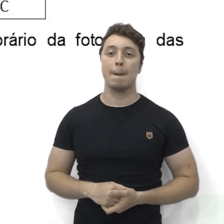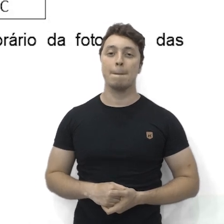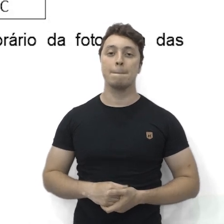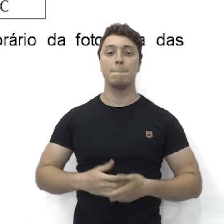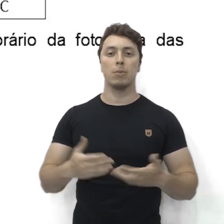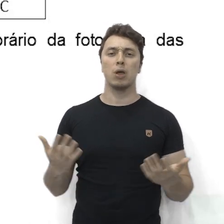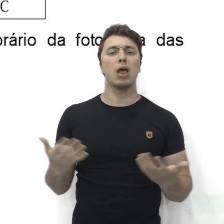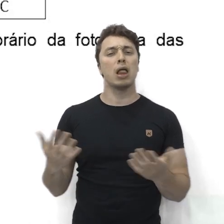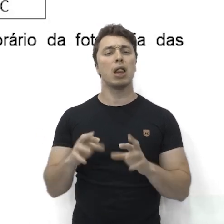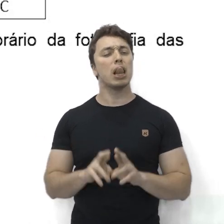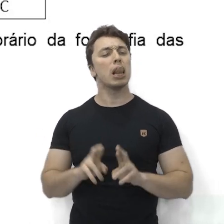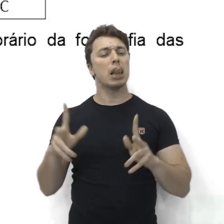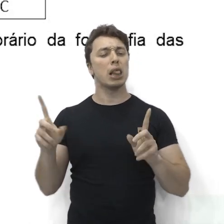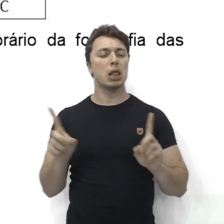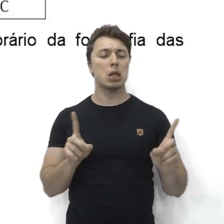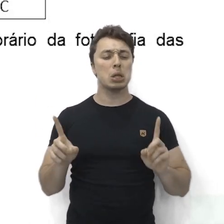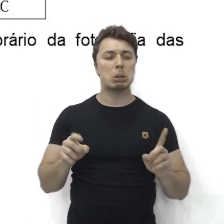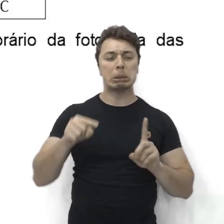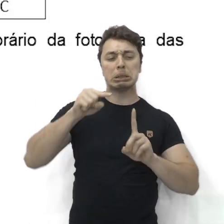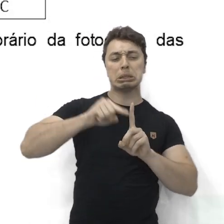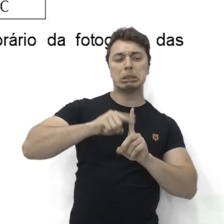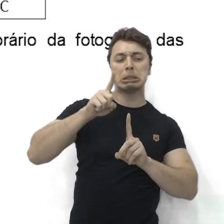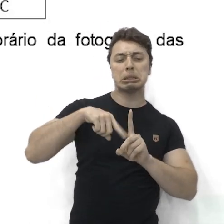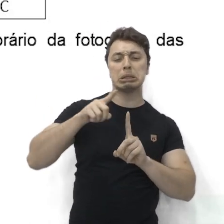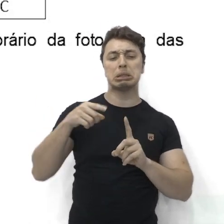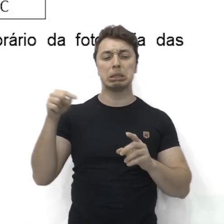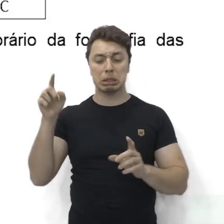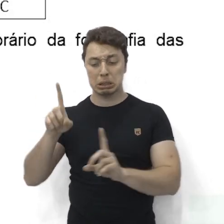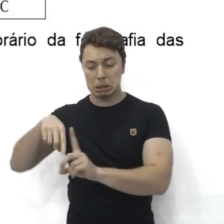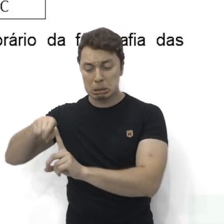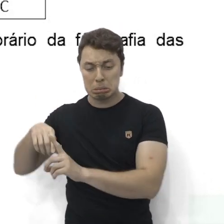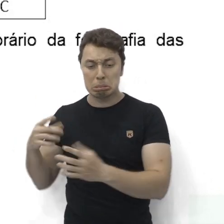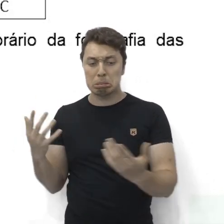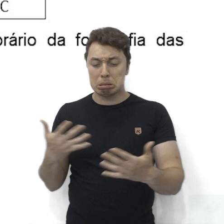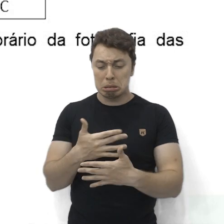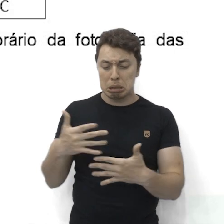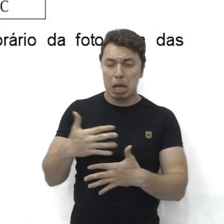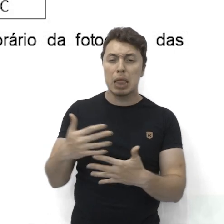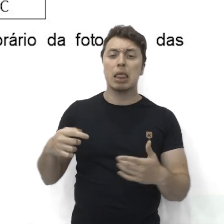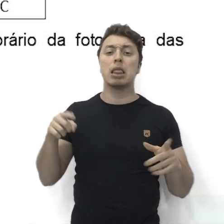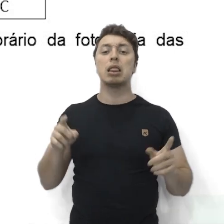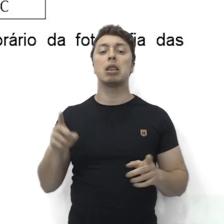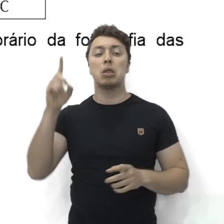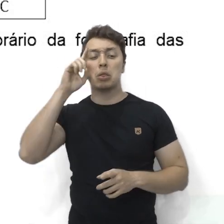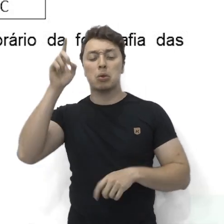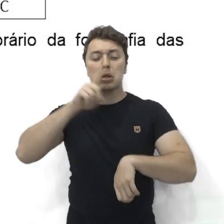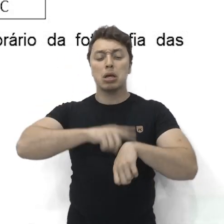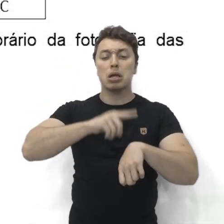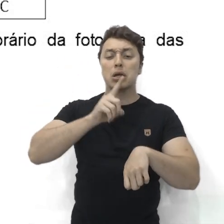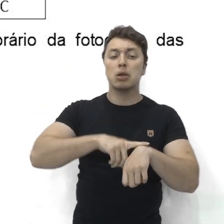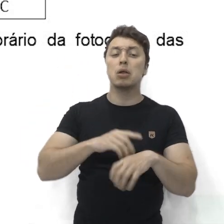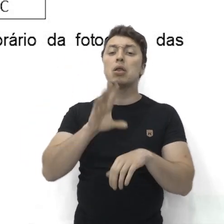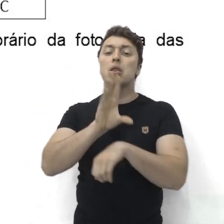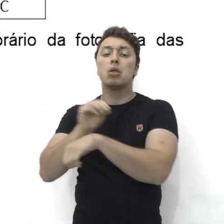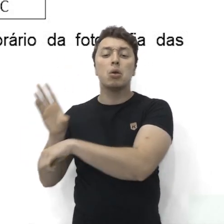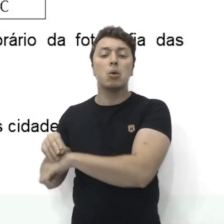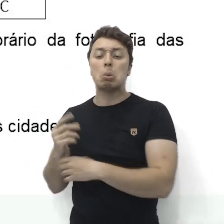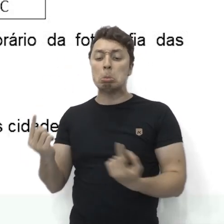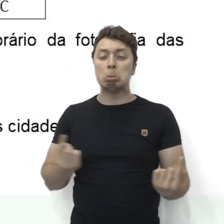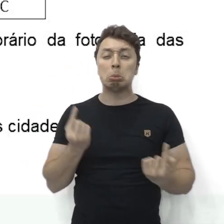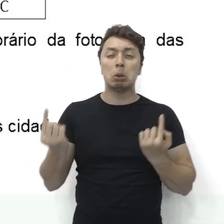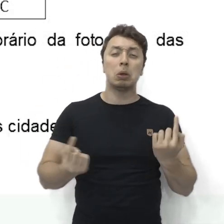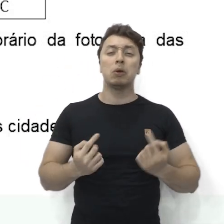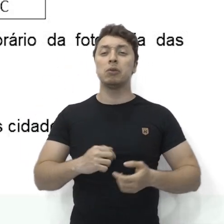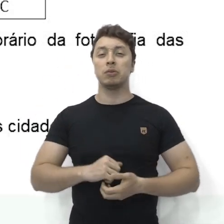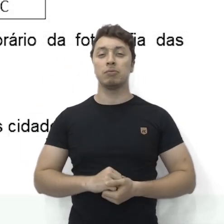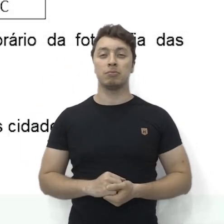Agora, qual a diferença de temperatura nas cidades no dia e horário da fotografia das meninas? Você